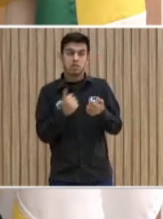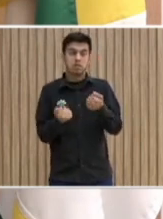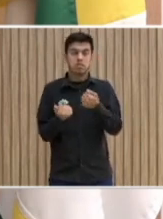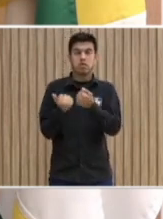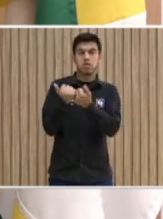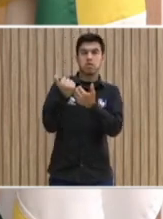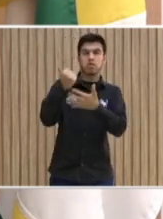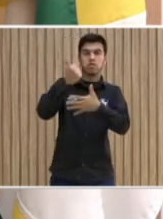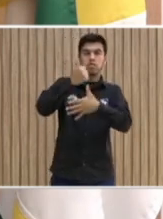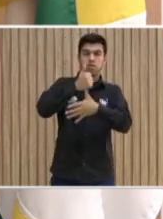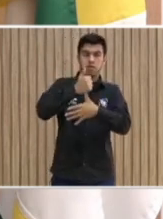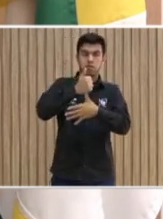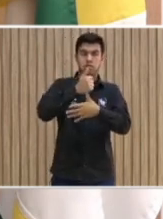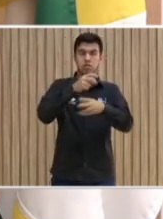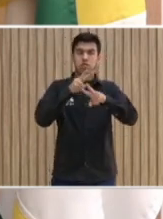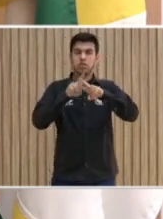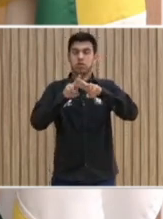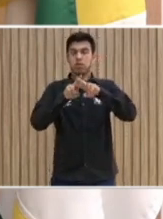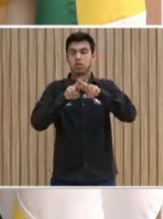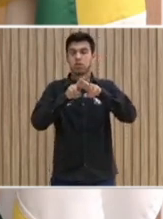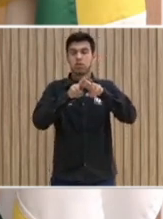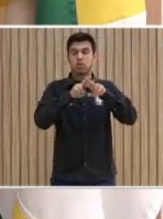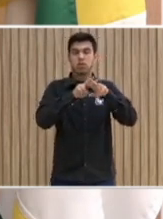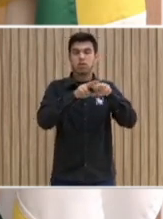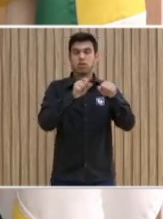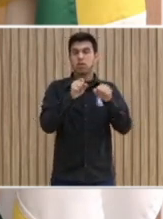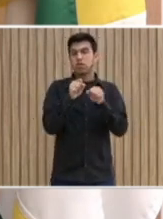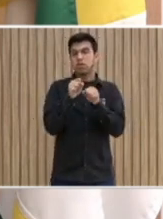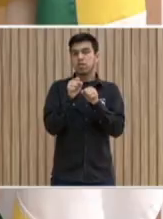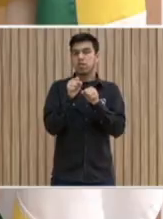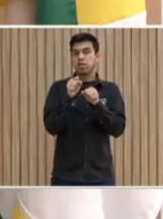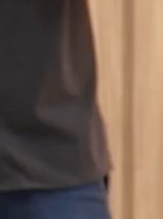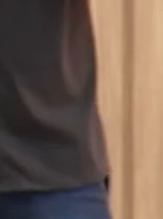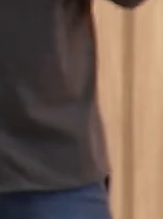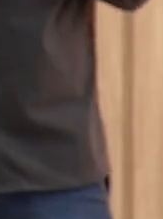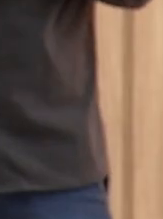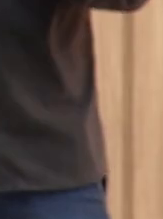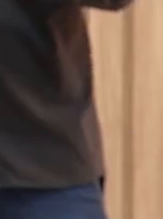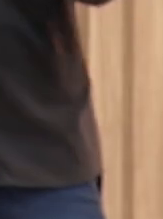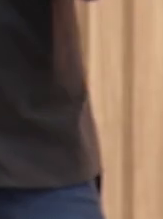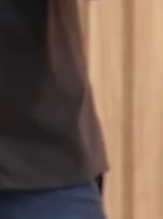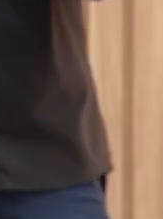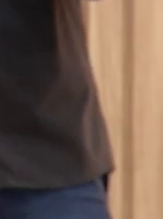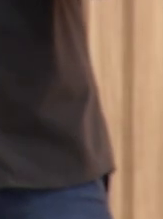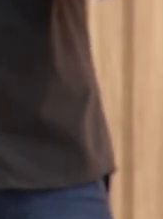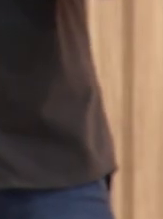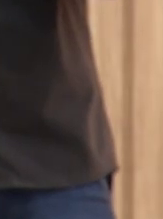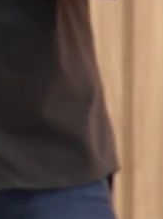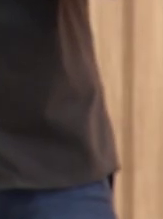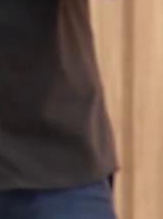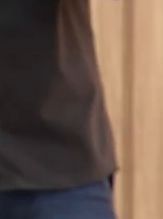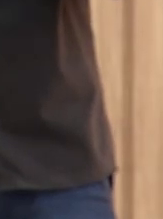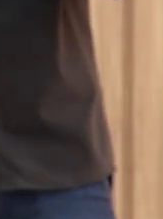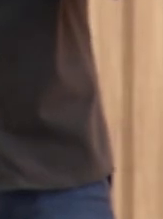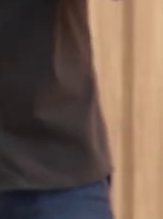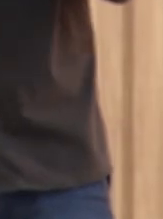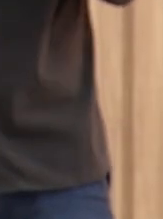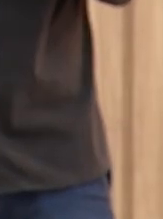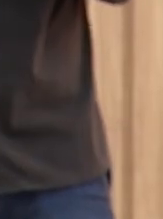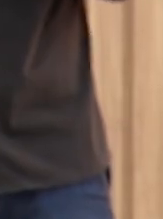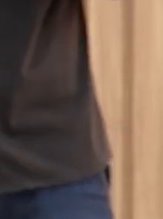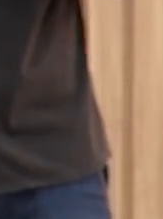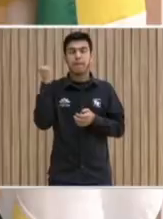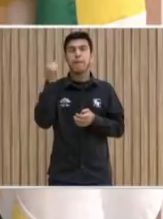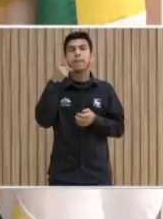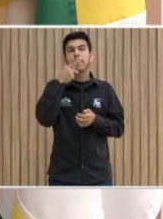prender realizar buscas e apreensões entre outros depois disse que tomou sim as medidas pertinentes